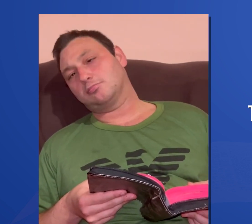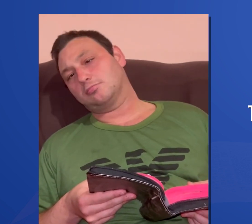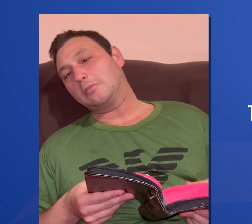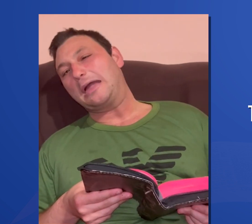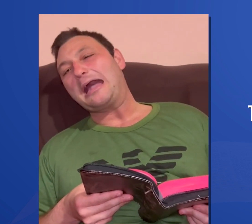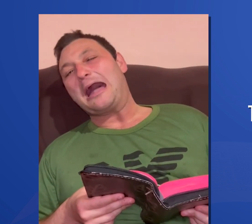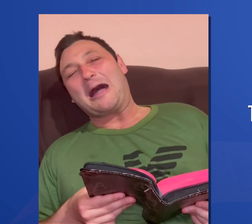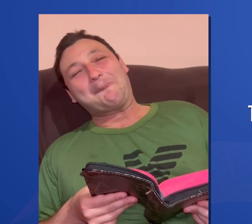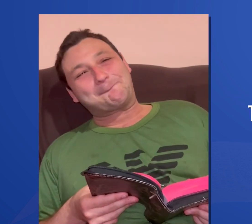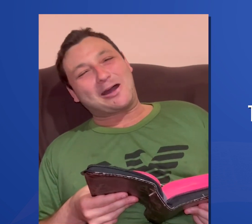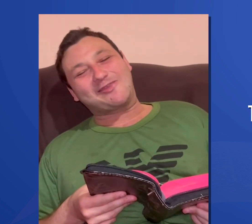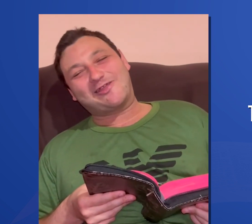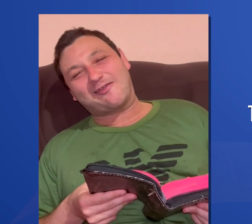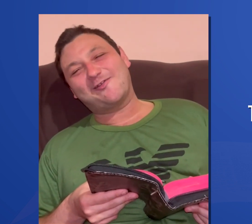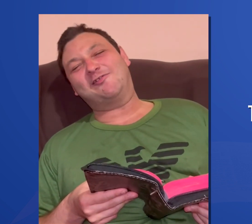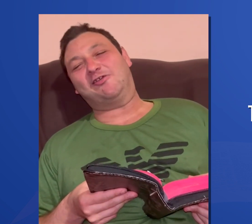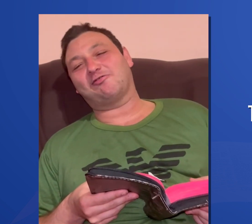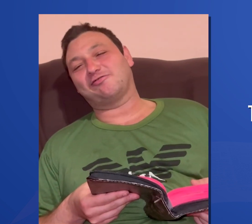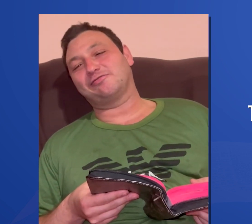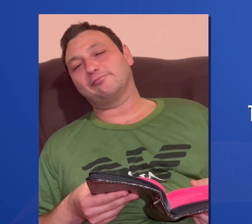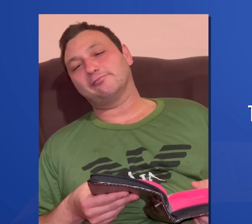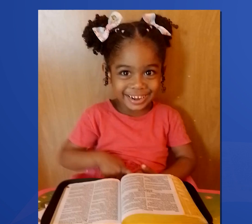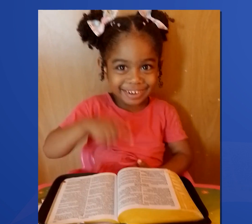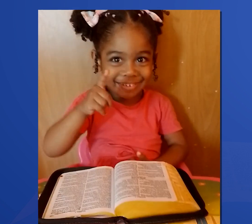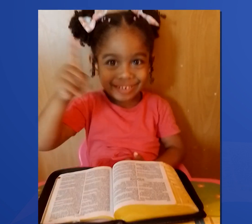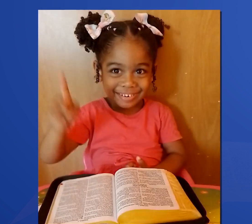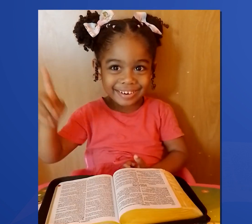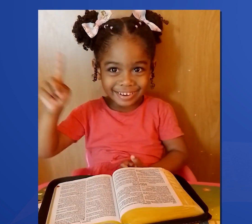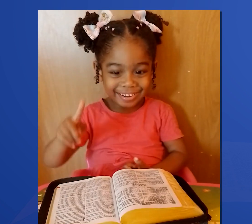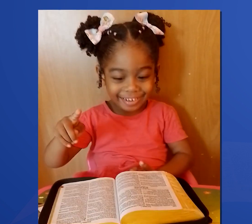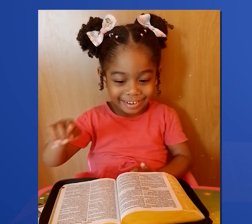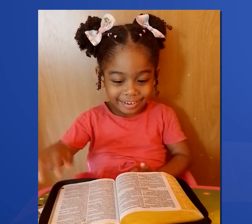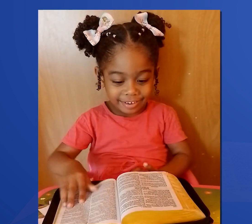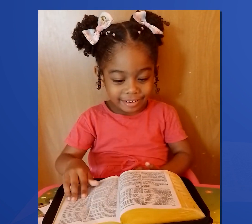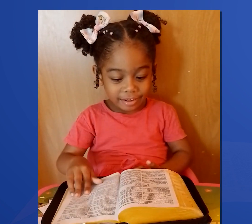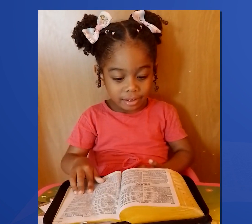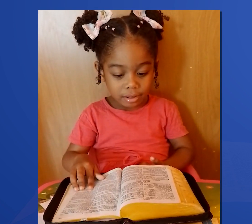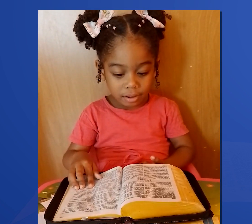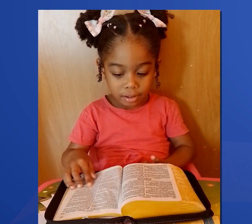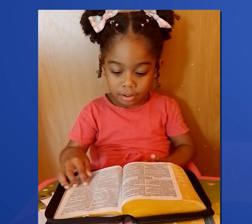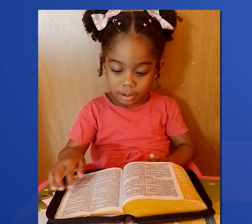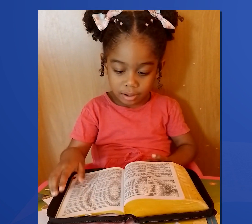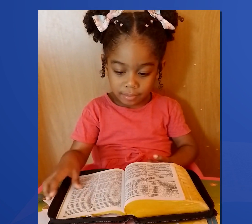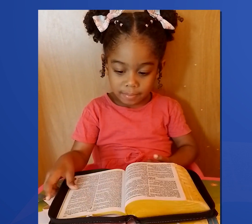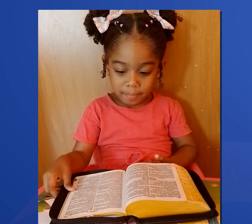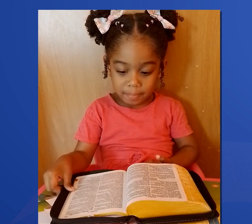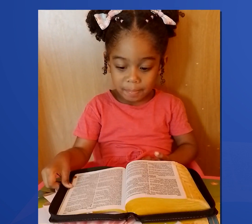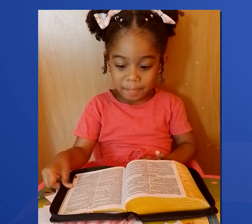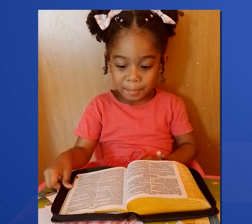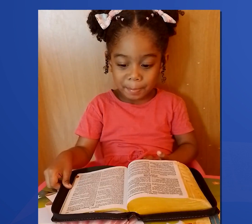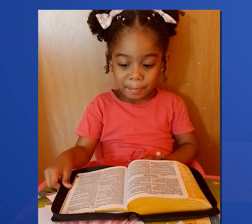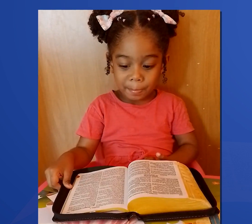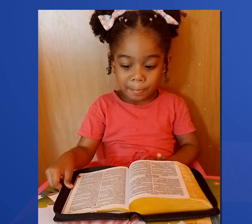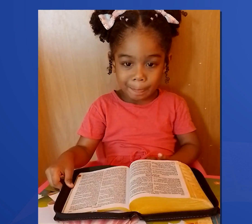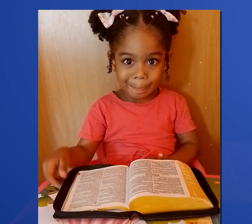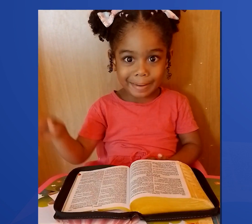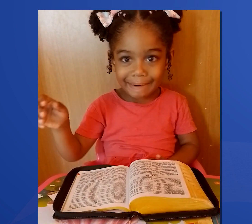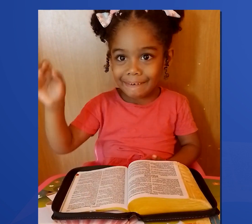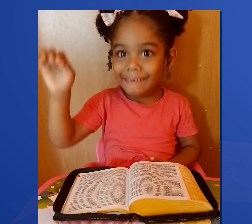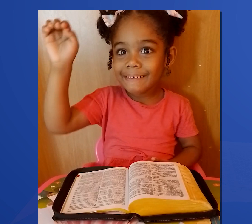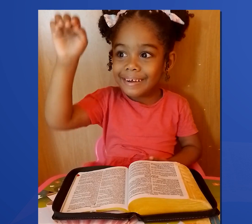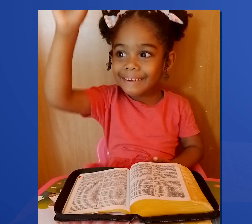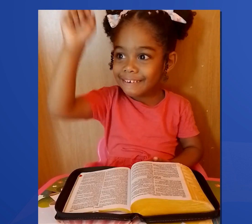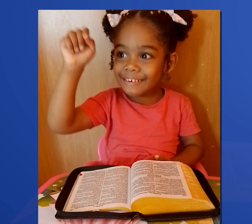arrebatamento. A paz do Senhor Jesus. A paz do Senhor Jesus. Estarei fazendo a Helena a pergunta